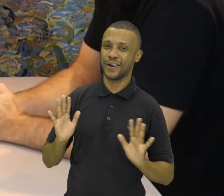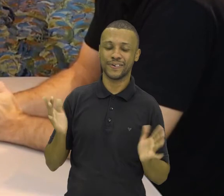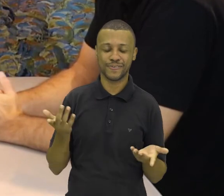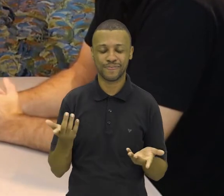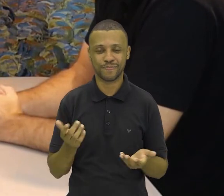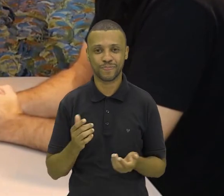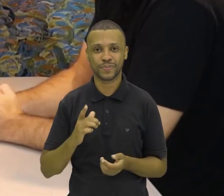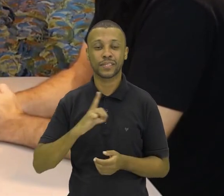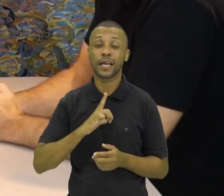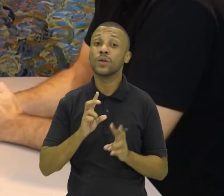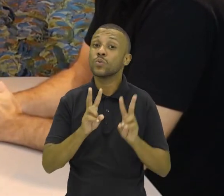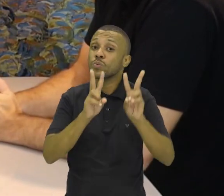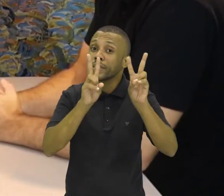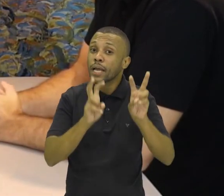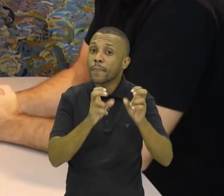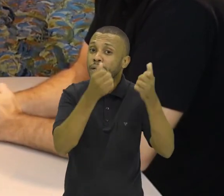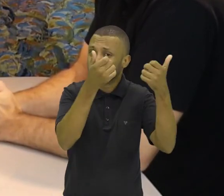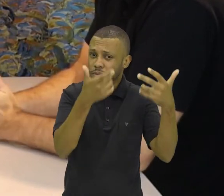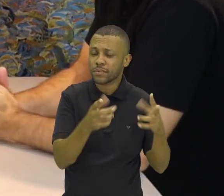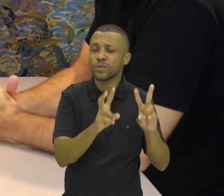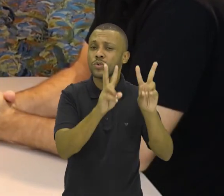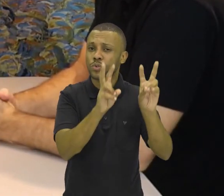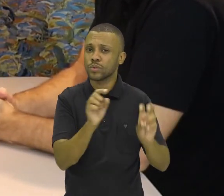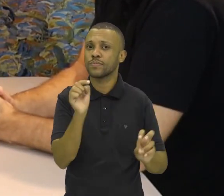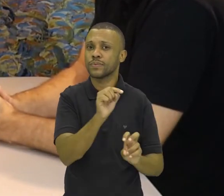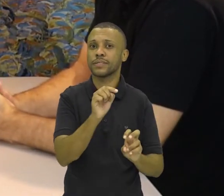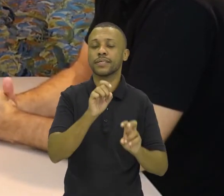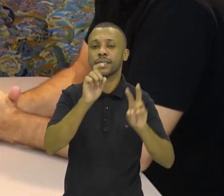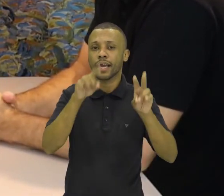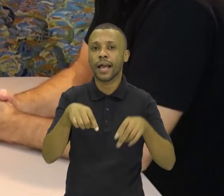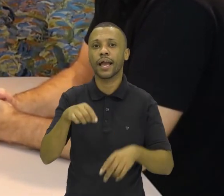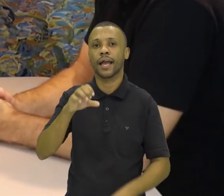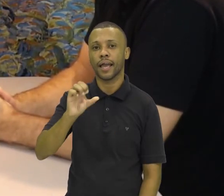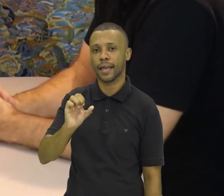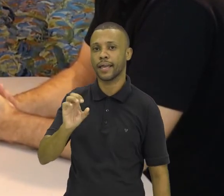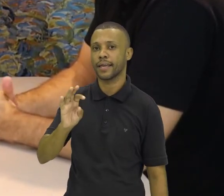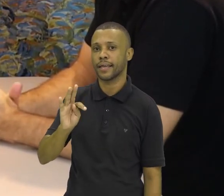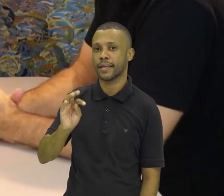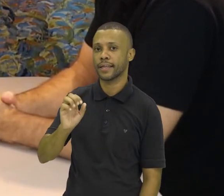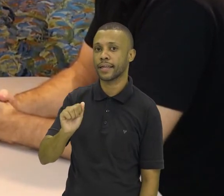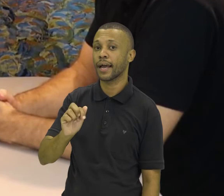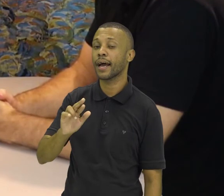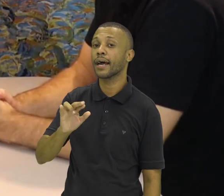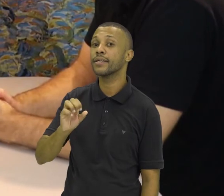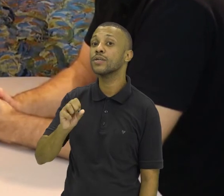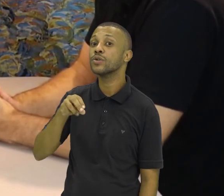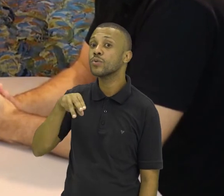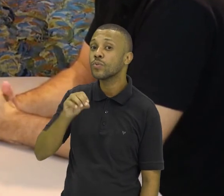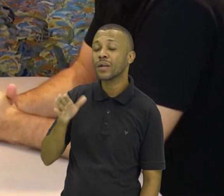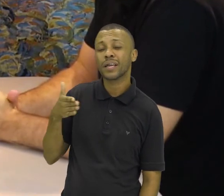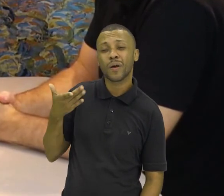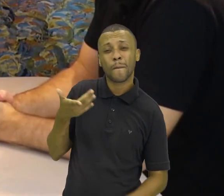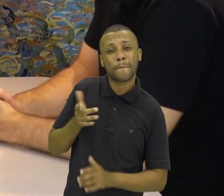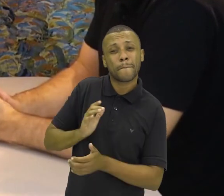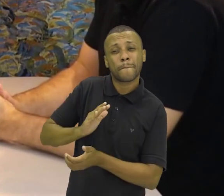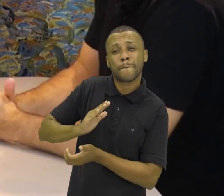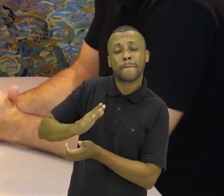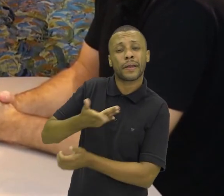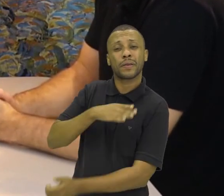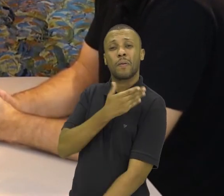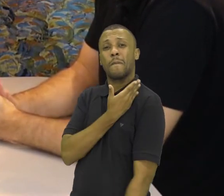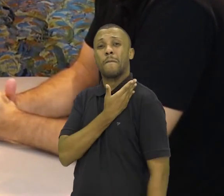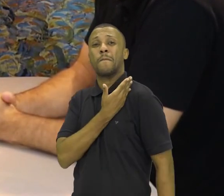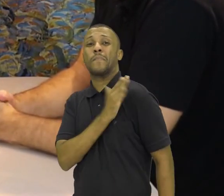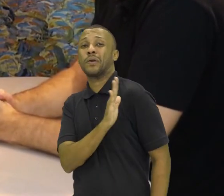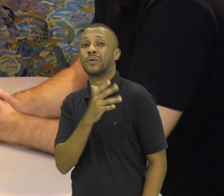tá? Tem um termo que fala sobre isso, que é etarismo, tá? Tem um amigo lá em São